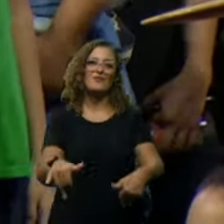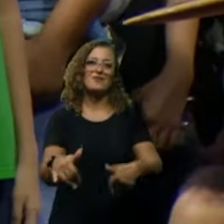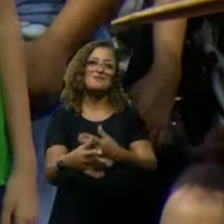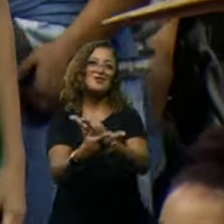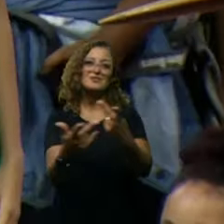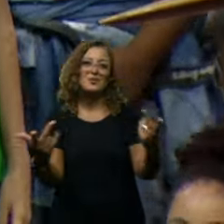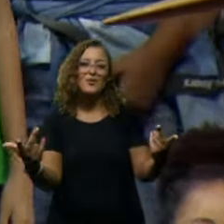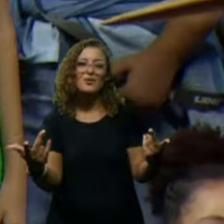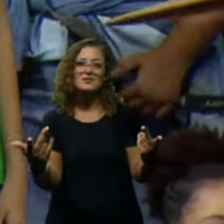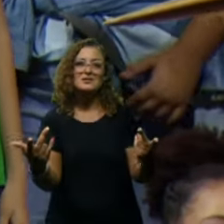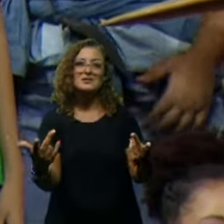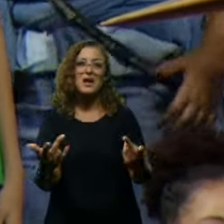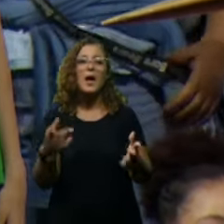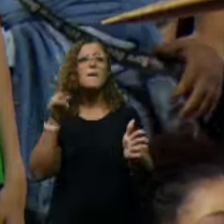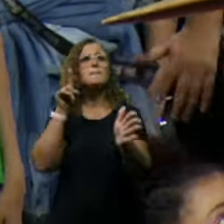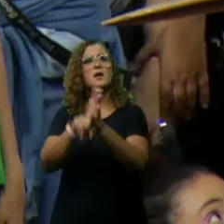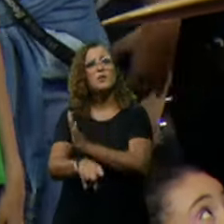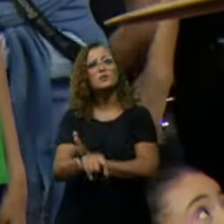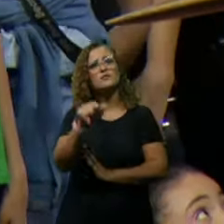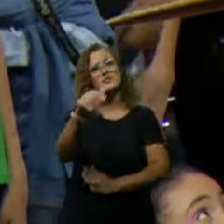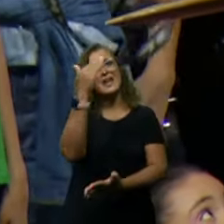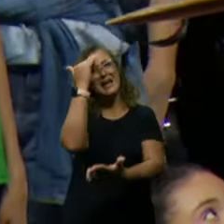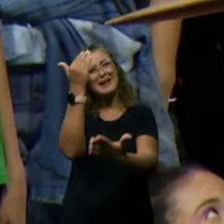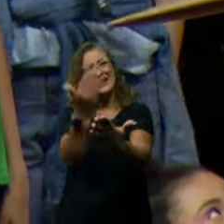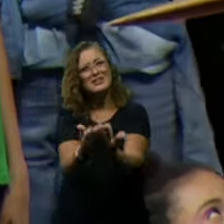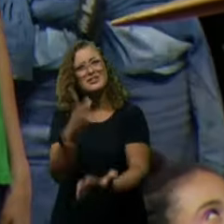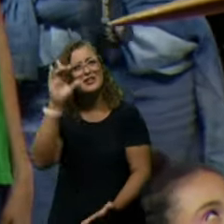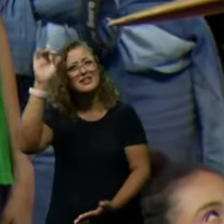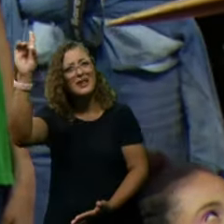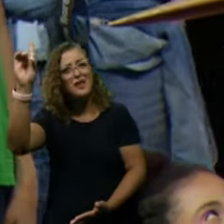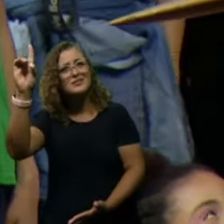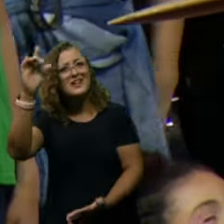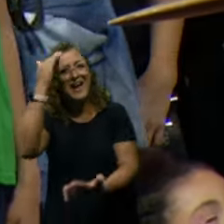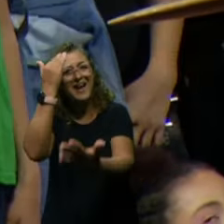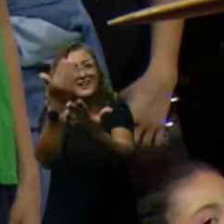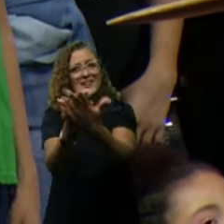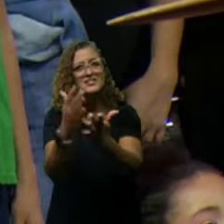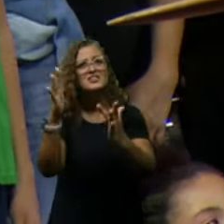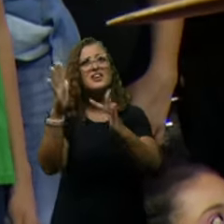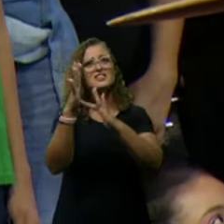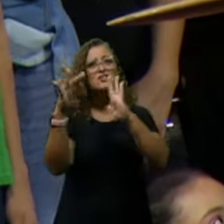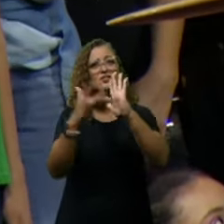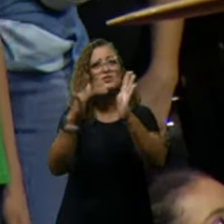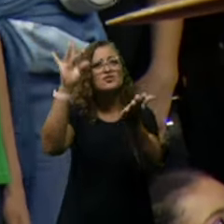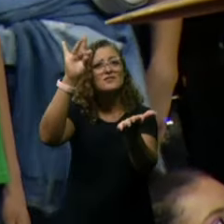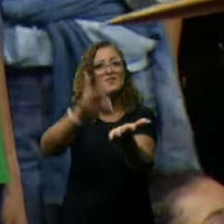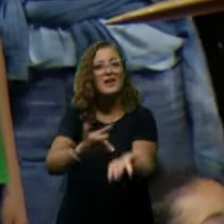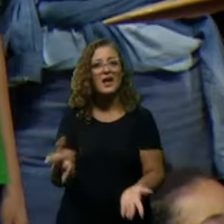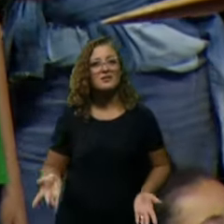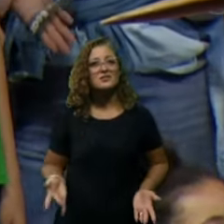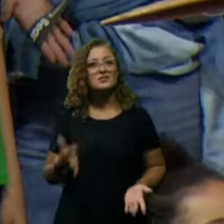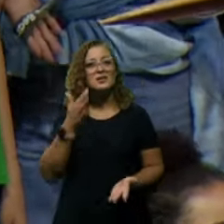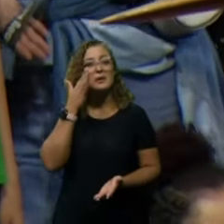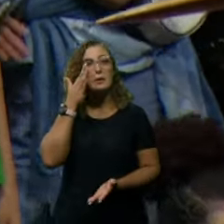Deus acredito em Jesus hoje eu não vou fazer a pelo não isso aqui é raro Porque Deus está dizendo Hoje eu não quero